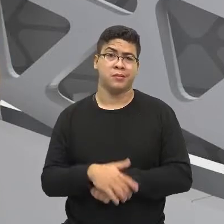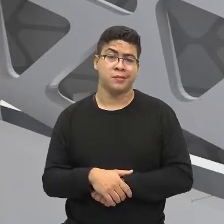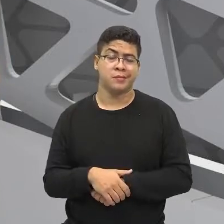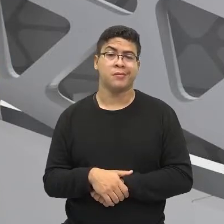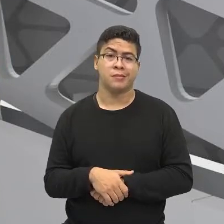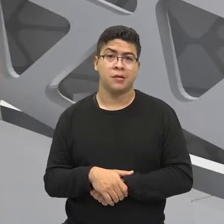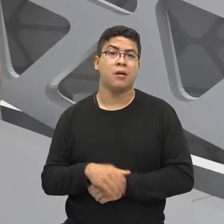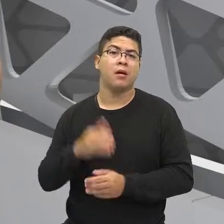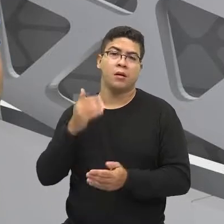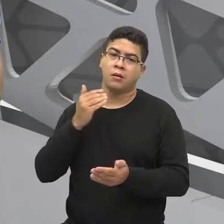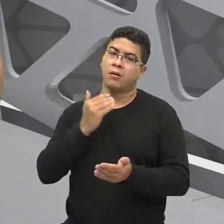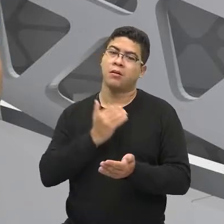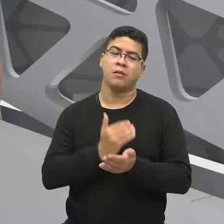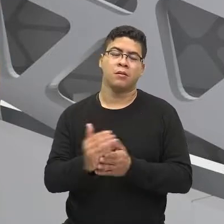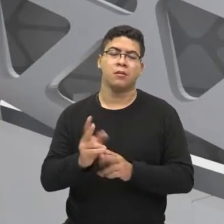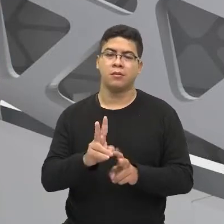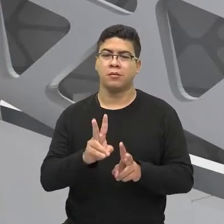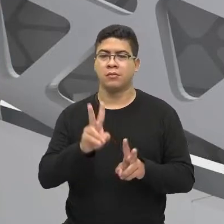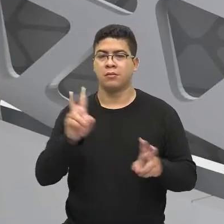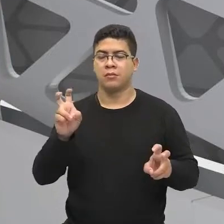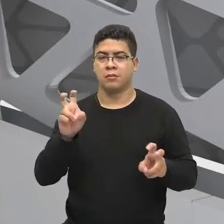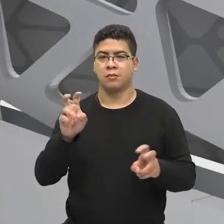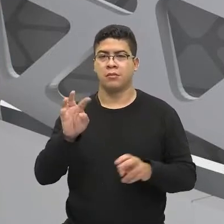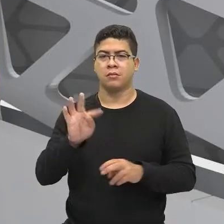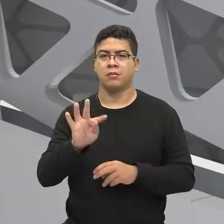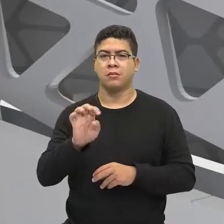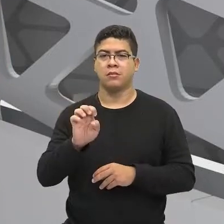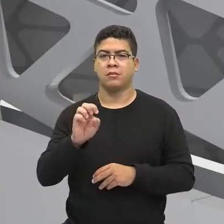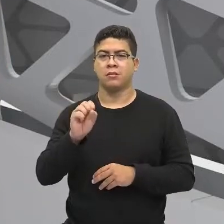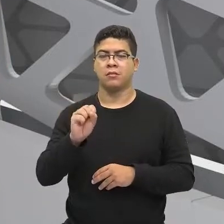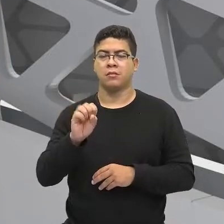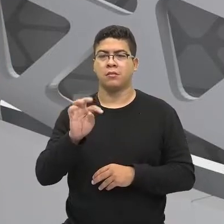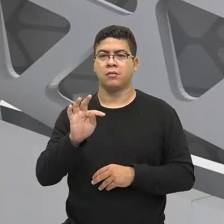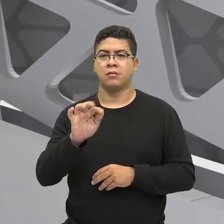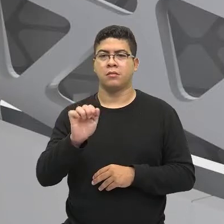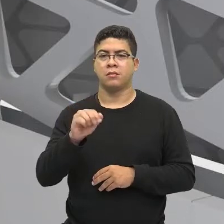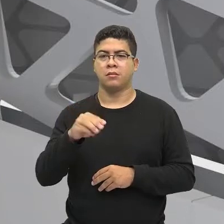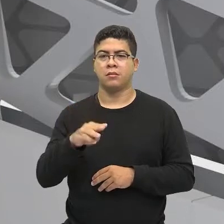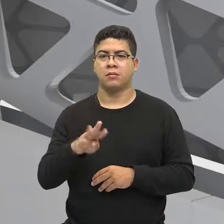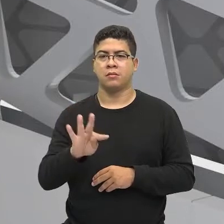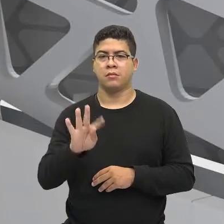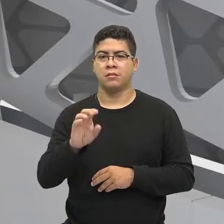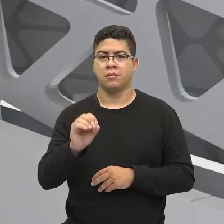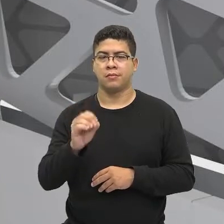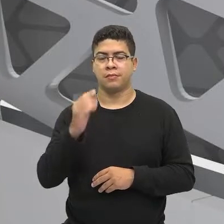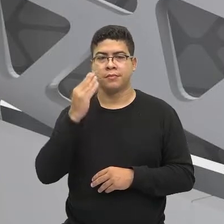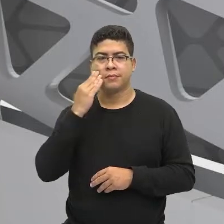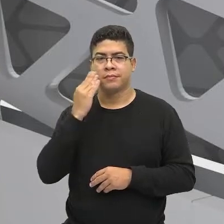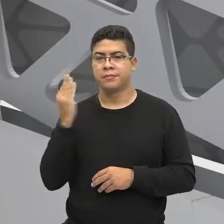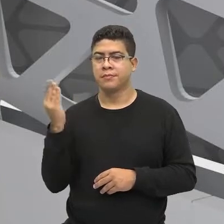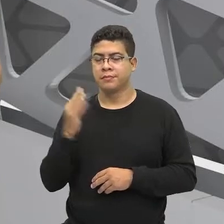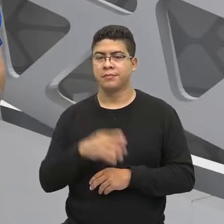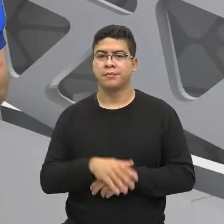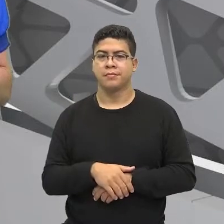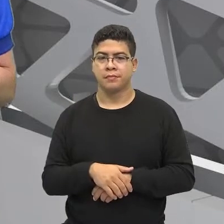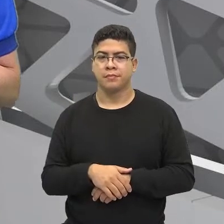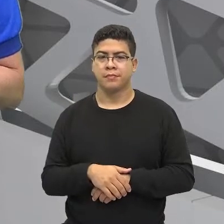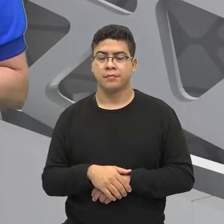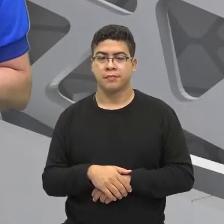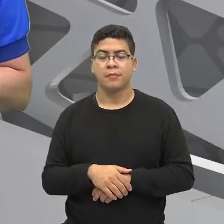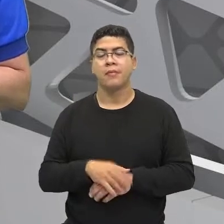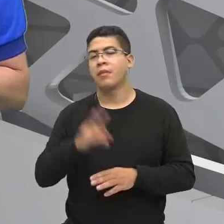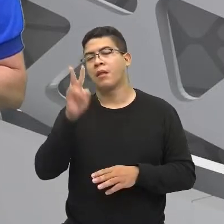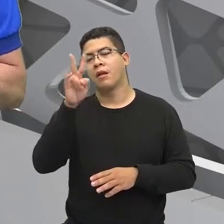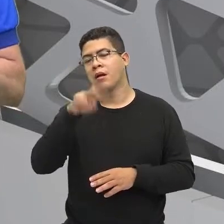início, nesse verso chamado Testamento, que a gente vai fazer uma leitura dele, e